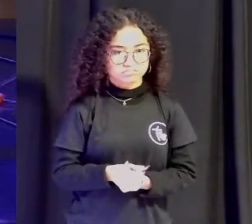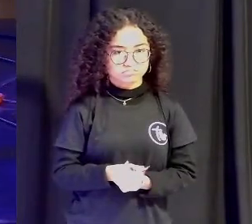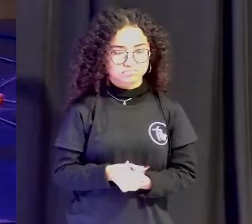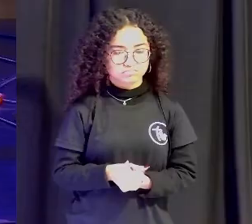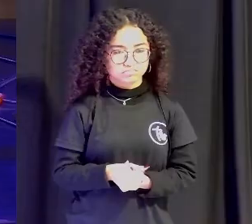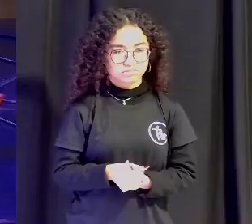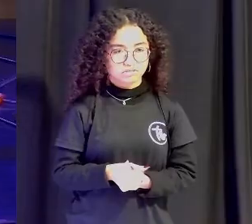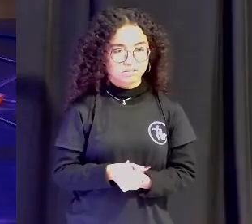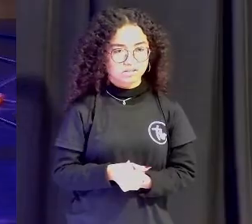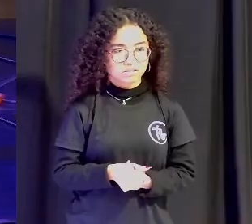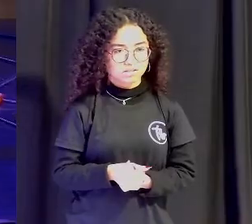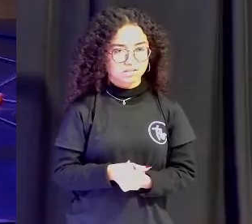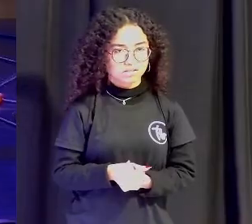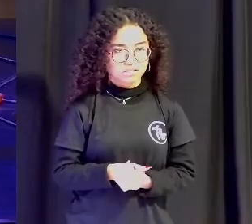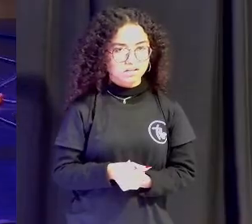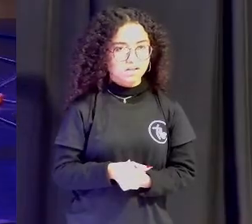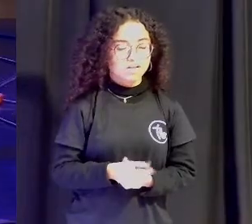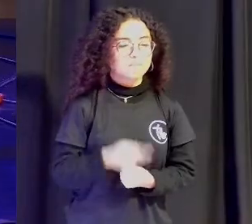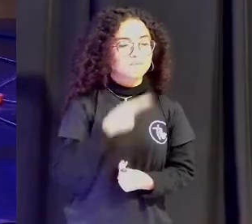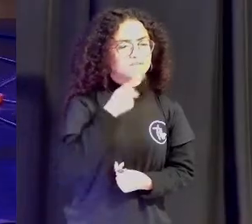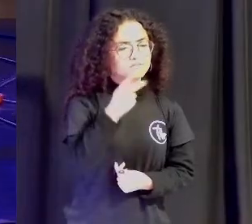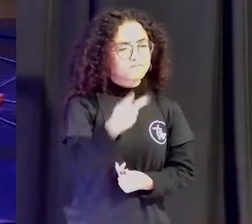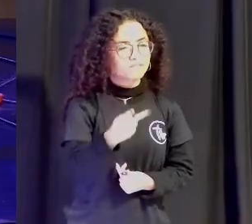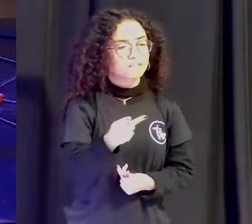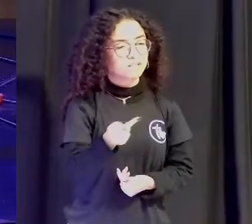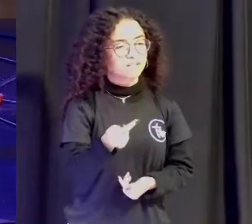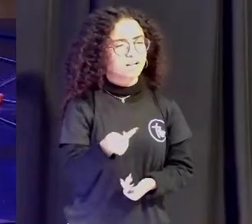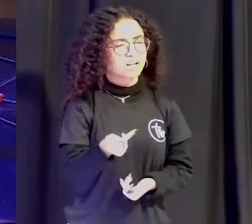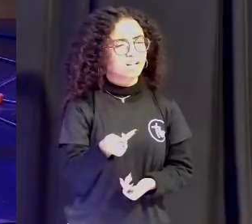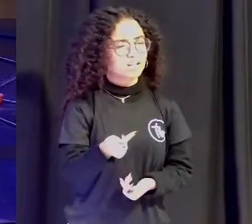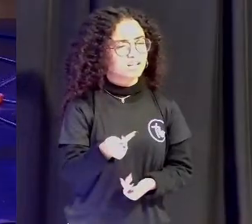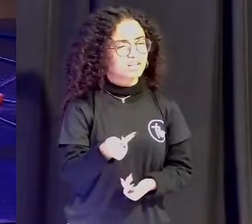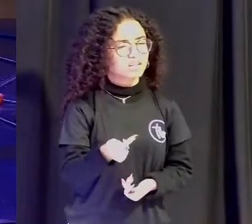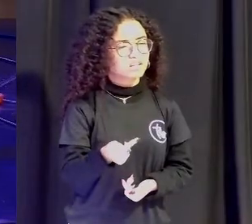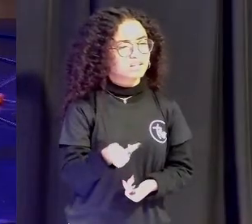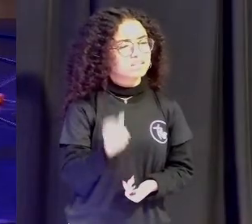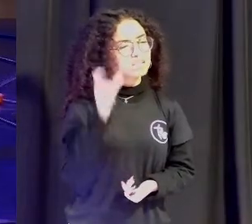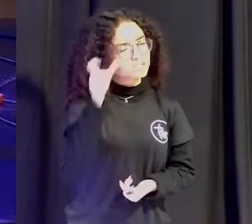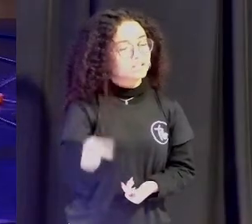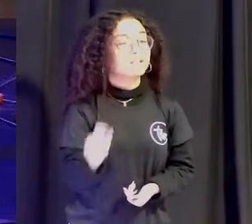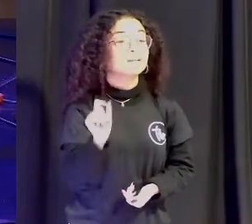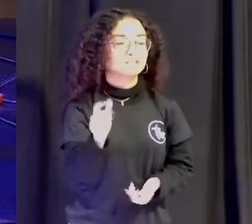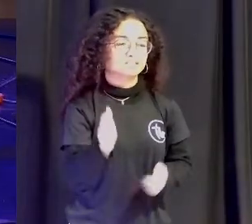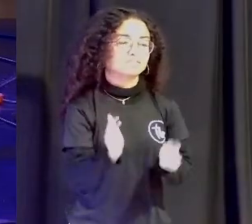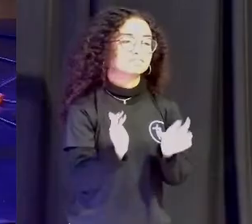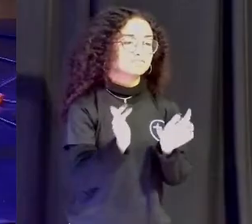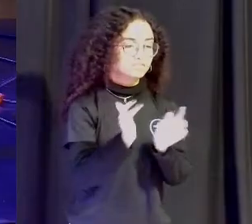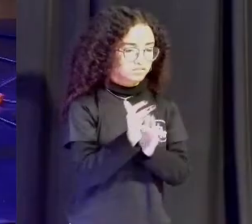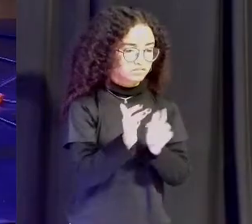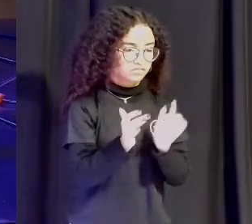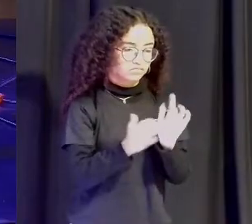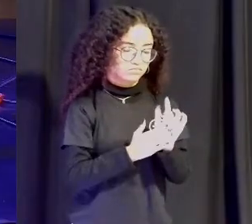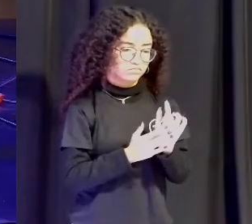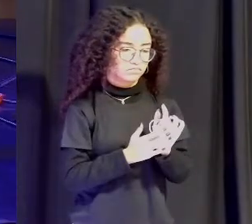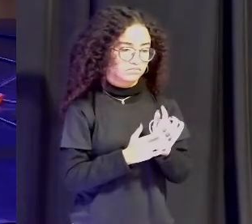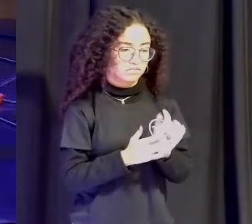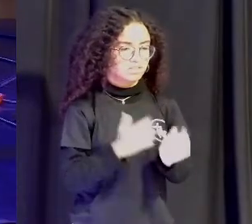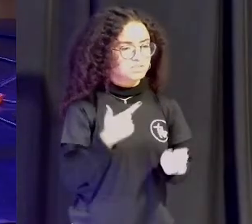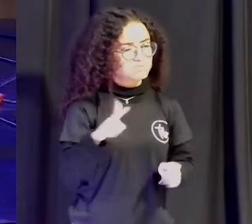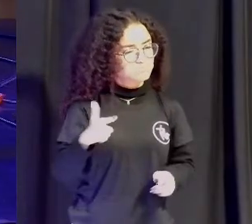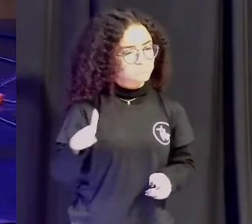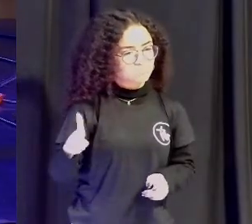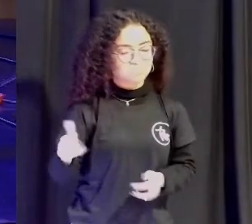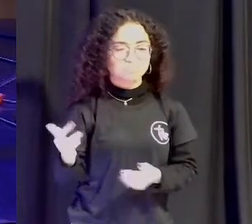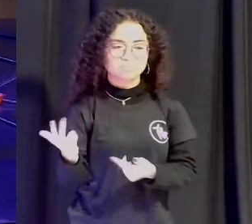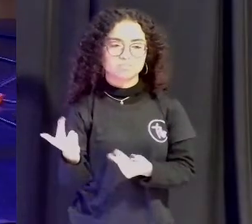para dizer quem de fato é Jesus, e que verdadeiramente não há outro,